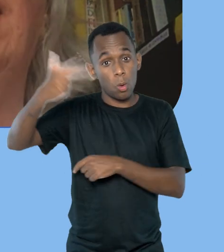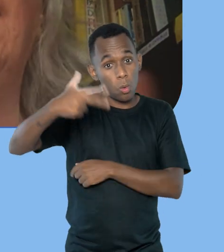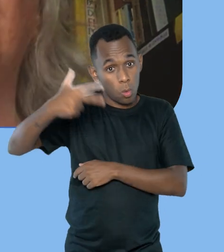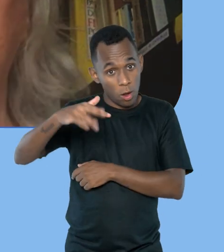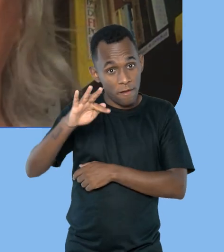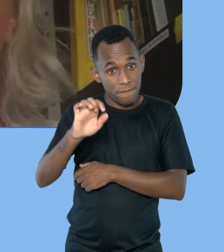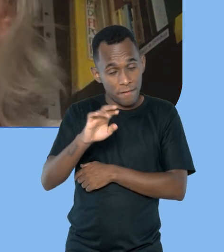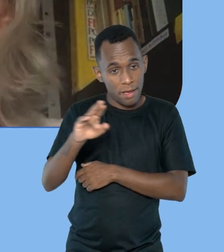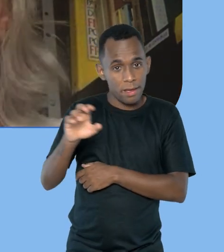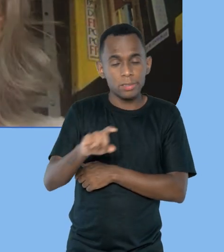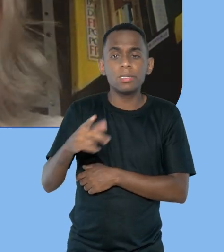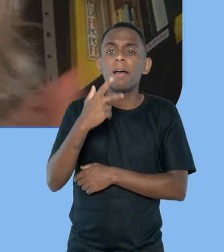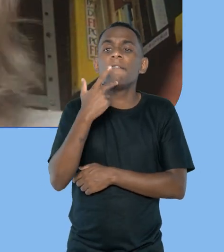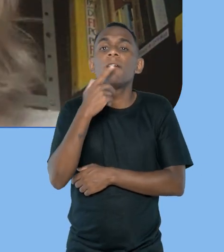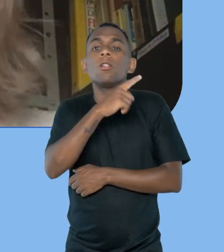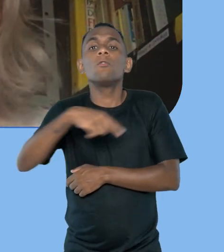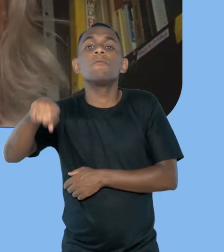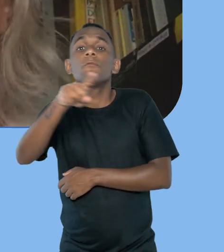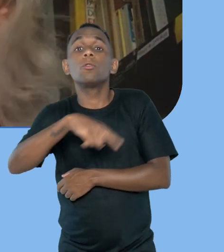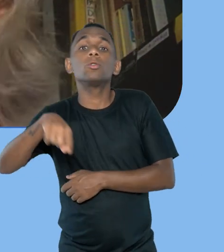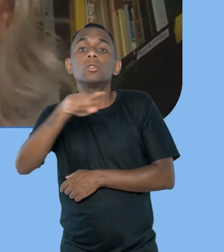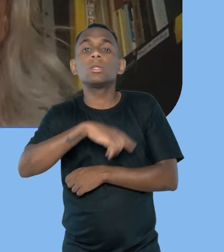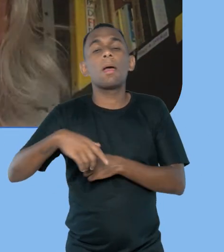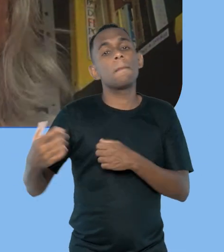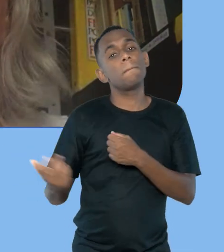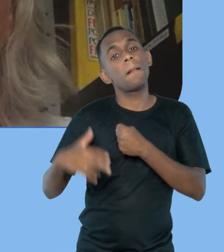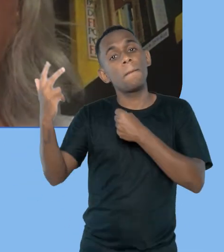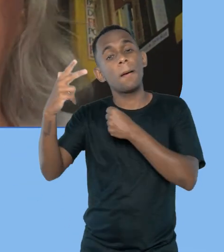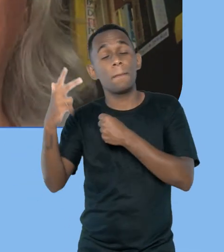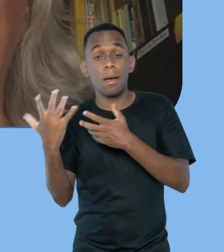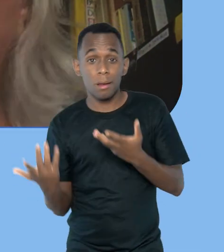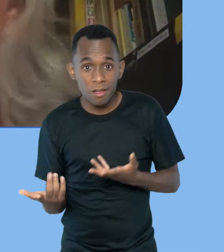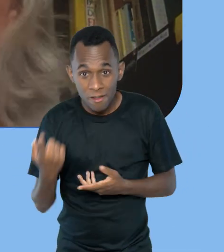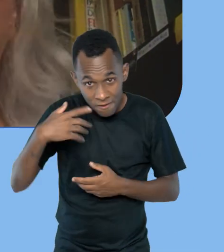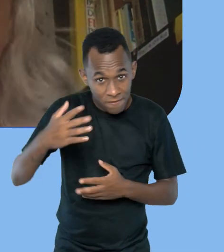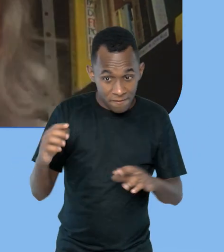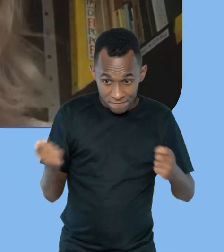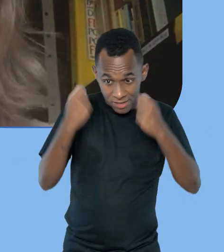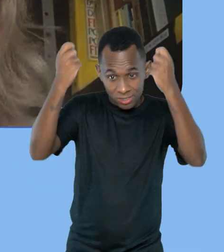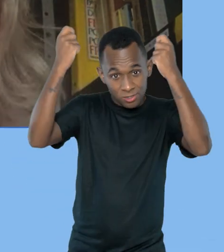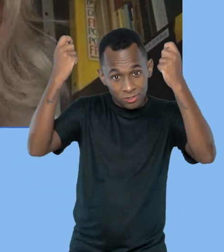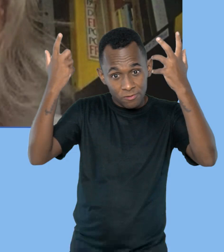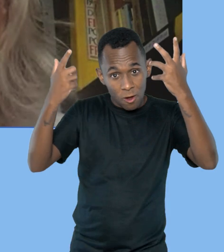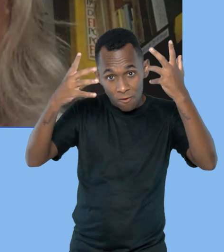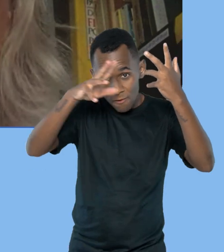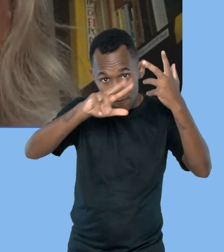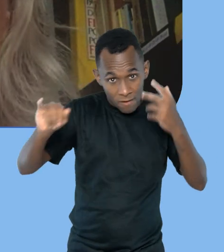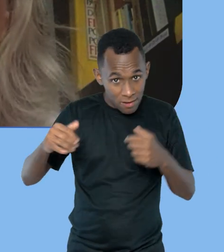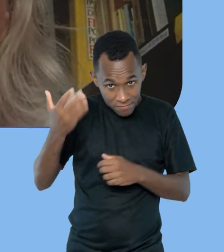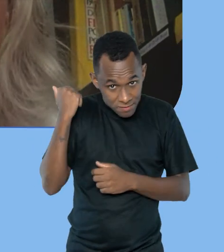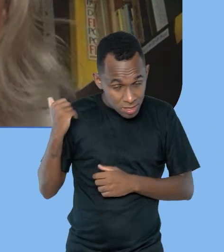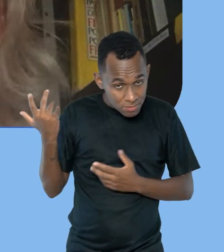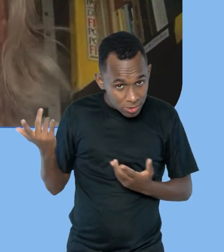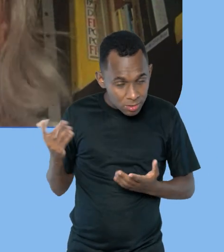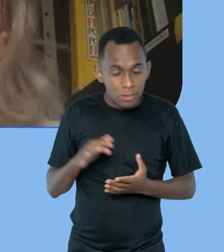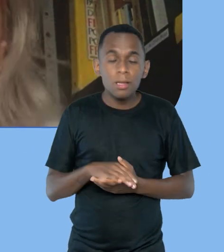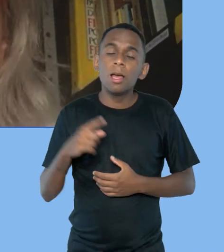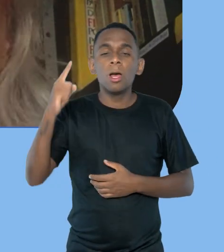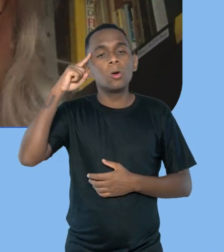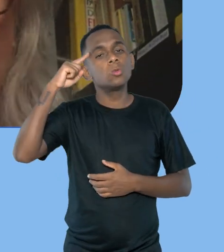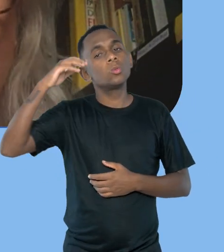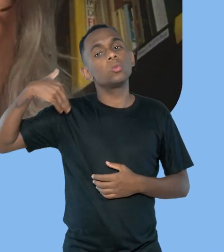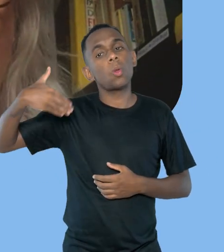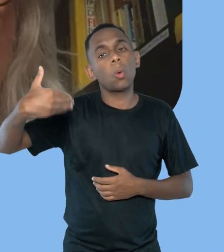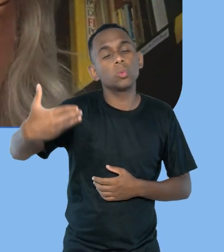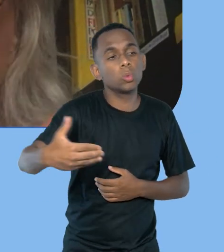rap do Ferrez, aí falo assim, vocês vão fazer uma curadoria de rap, vão trazer. Vamos fazer um festival de rap aqui? Quer dizer, é o